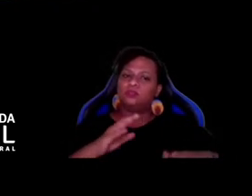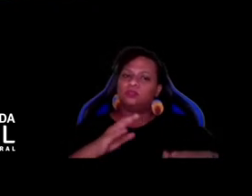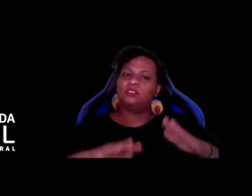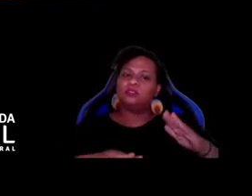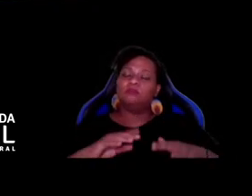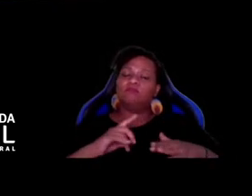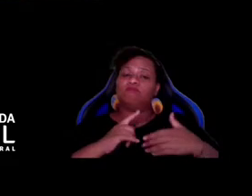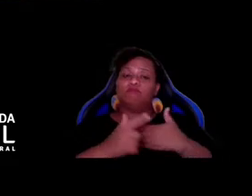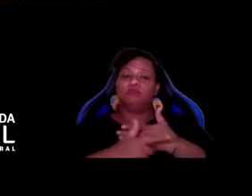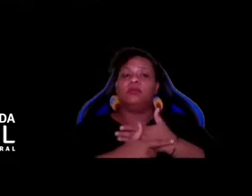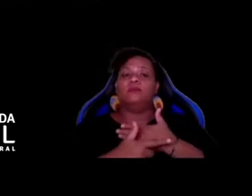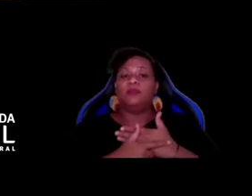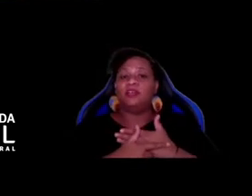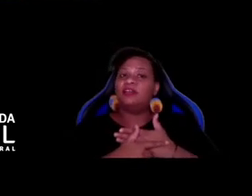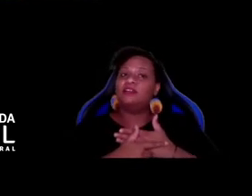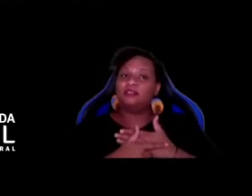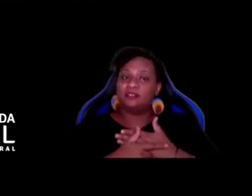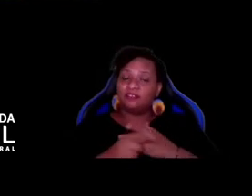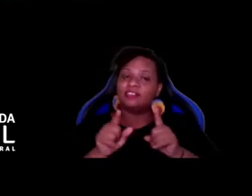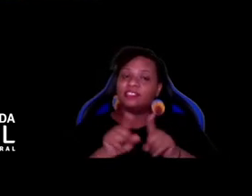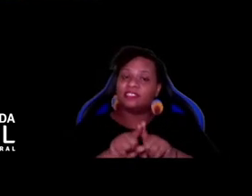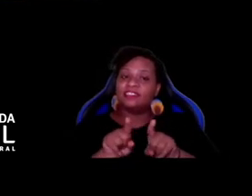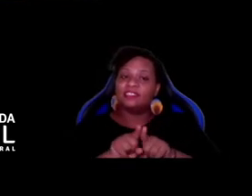função também de